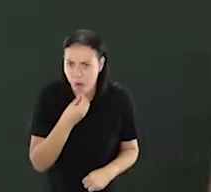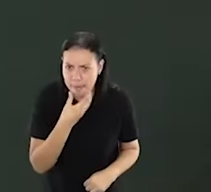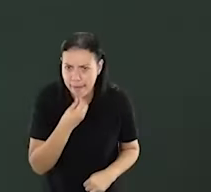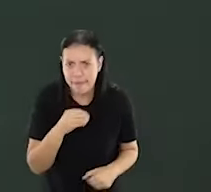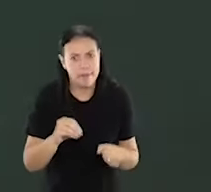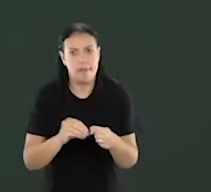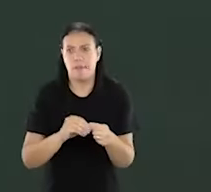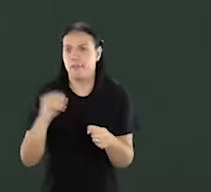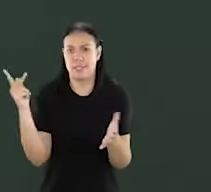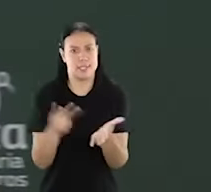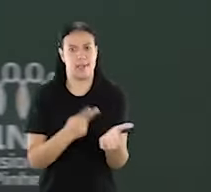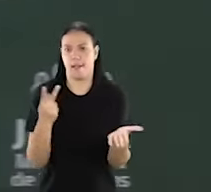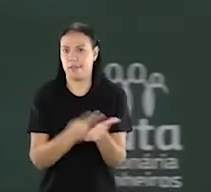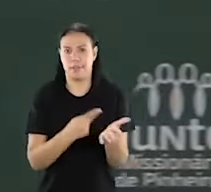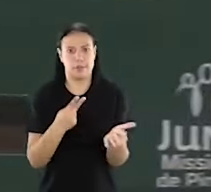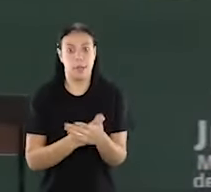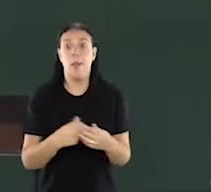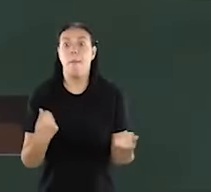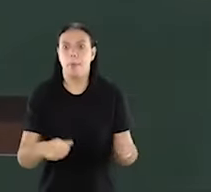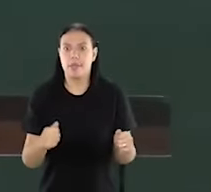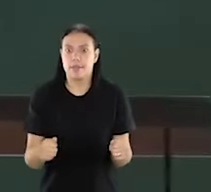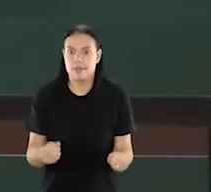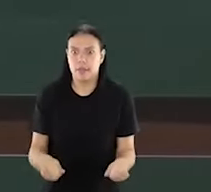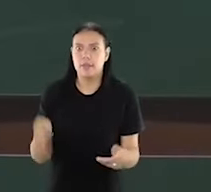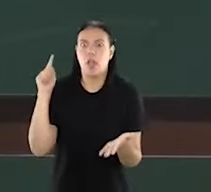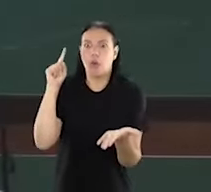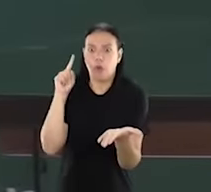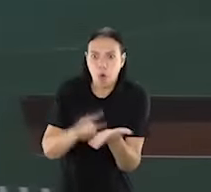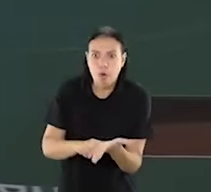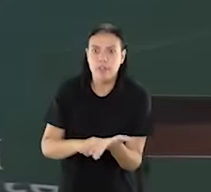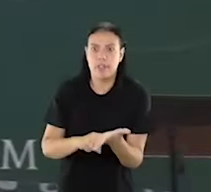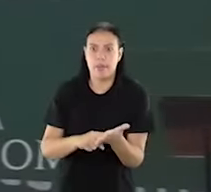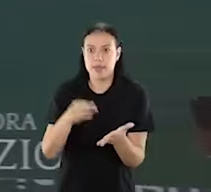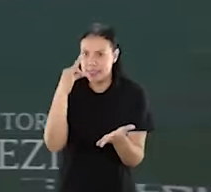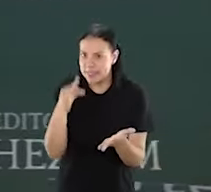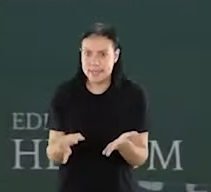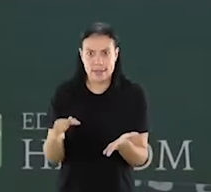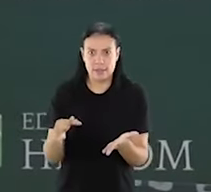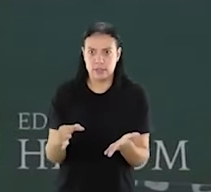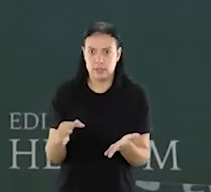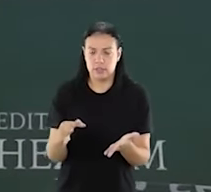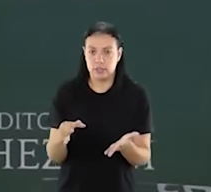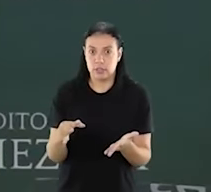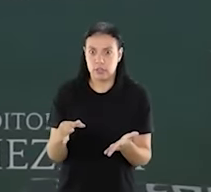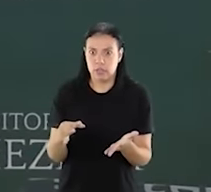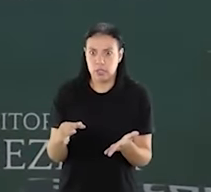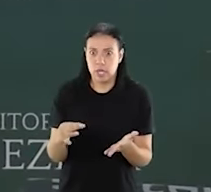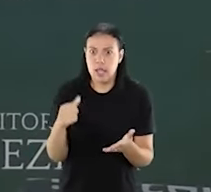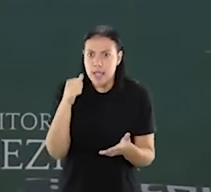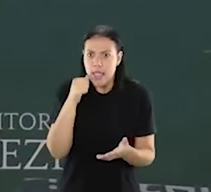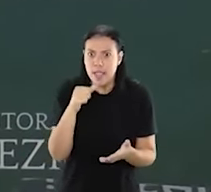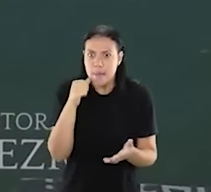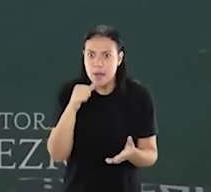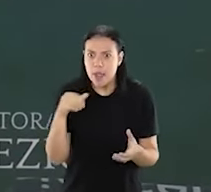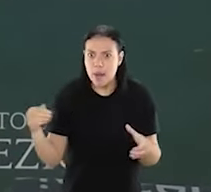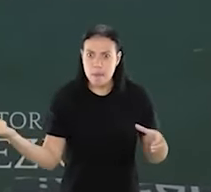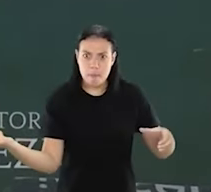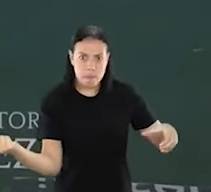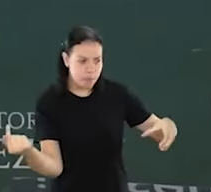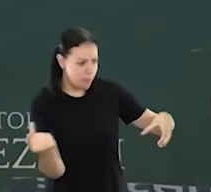direito. Vamos fazer direito. Quando elas chegam, uma surpresa. O túmulo está